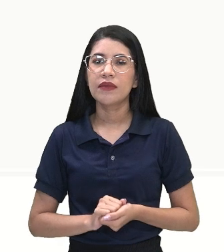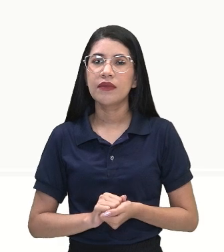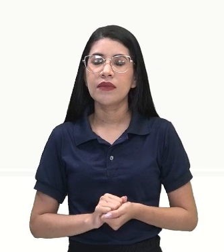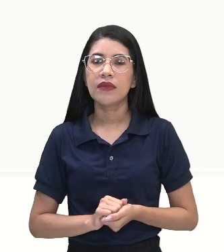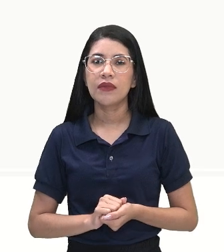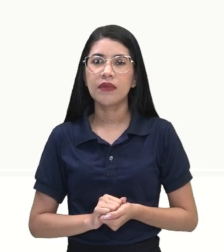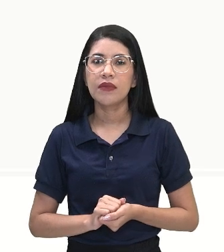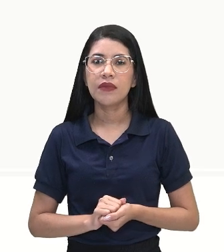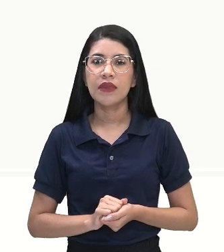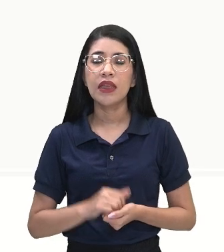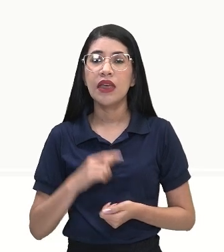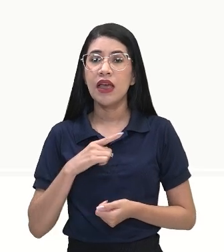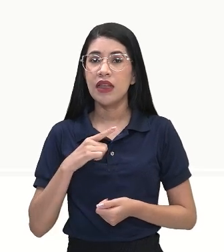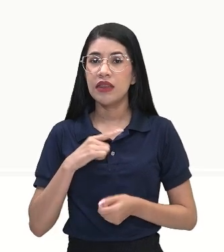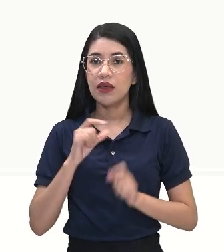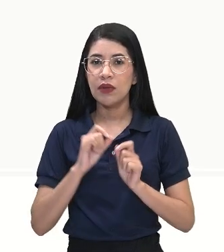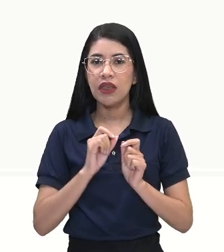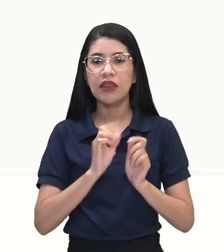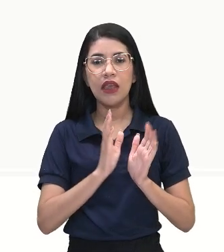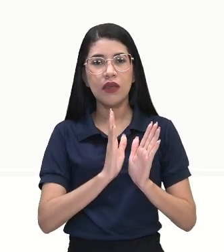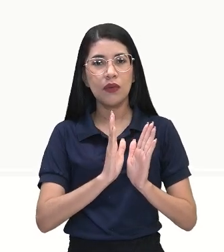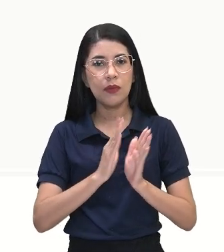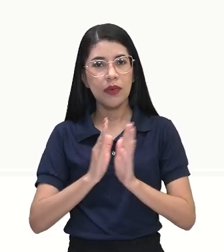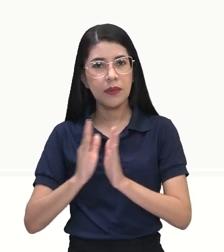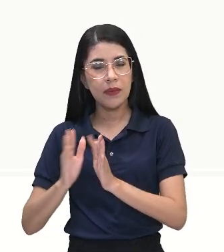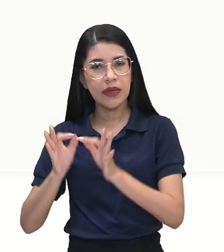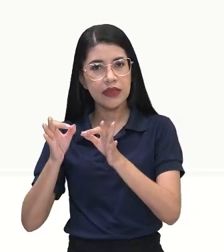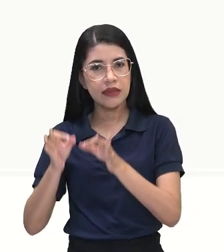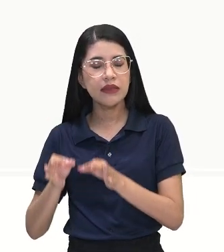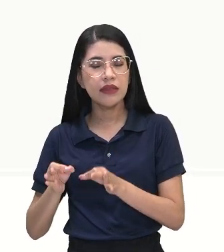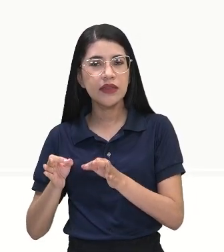que possui um padrão, ok?